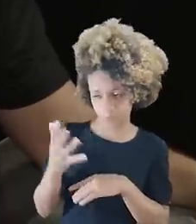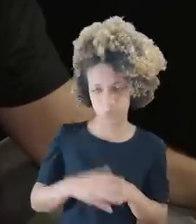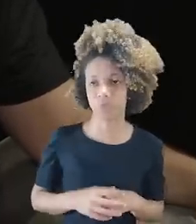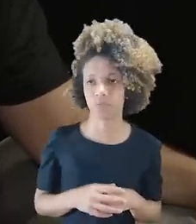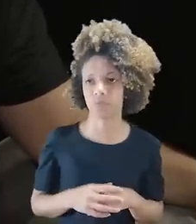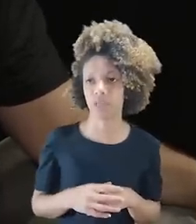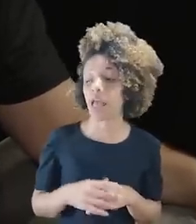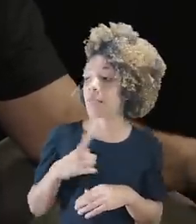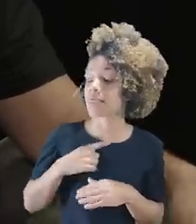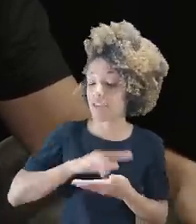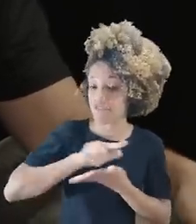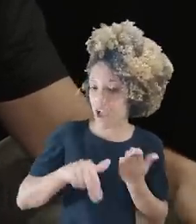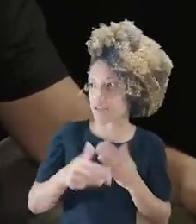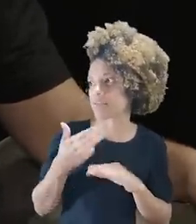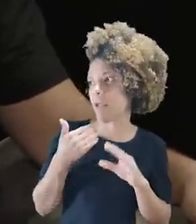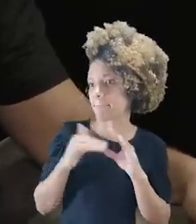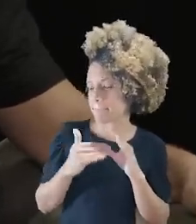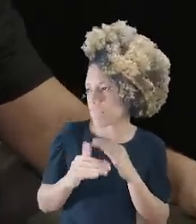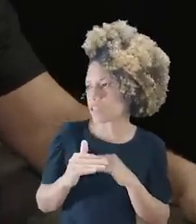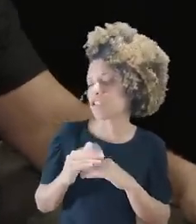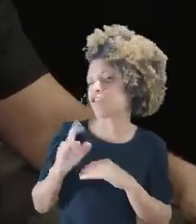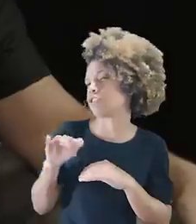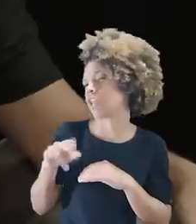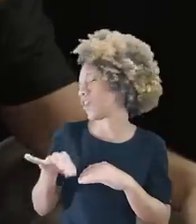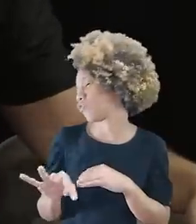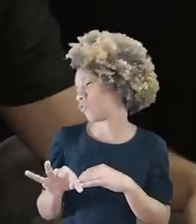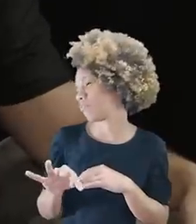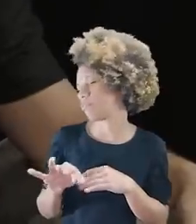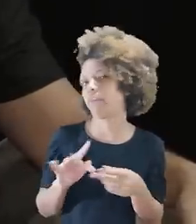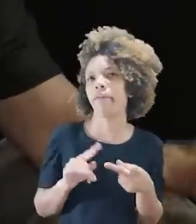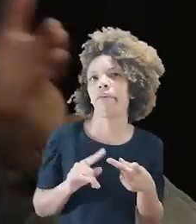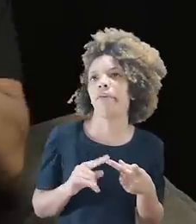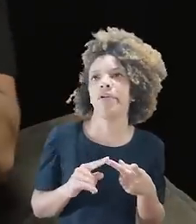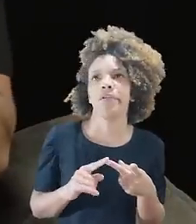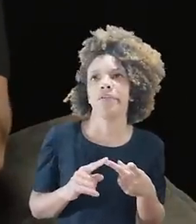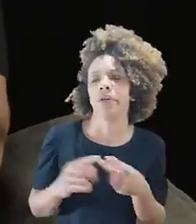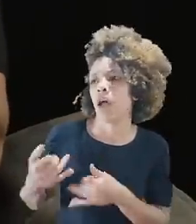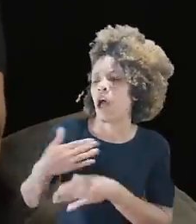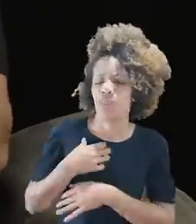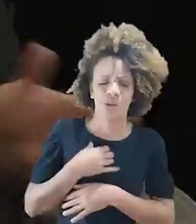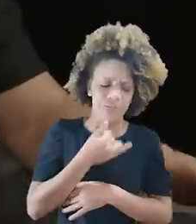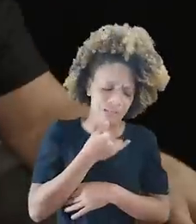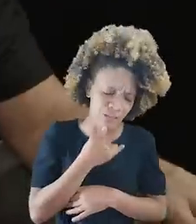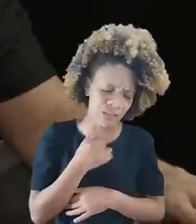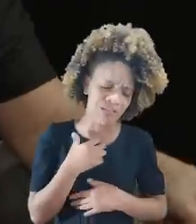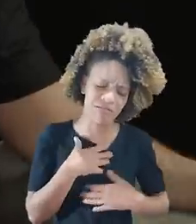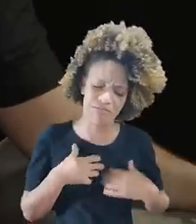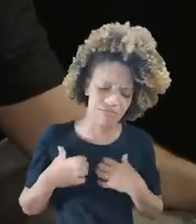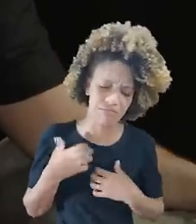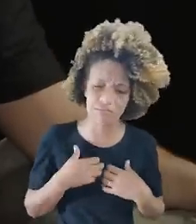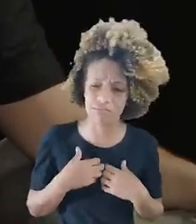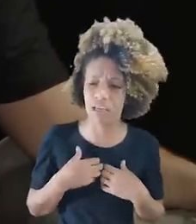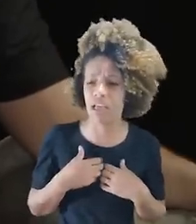assistindo você falando não só aqui mas em outros lugares ela você pode já tirar os problemas que ela vai ter lá na